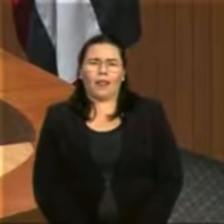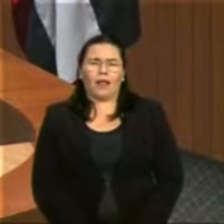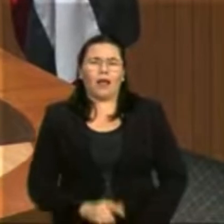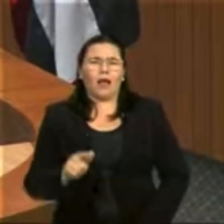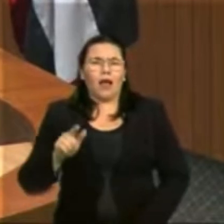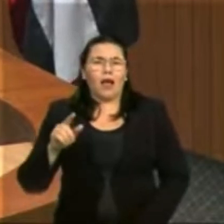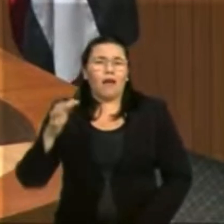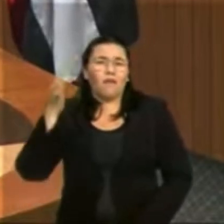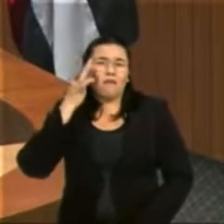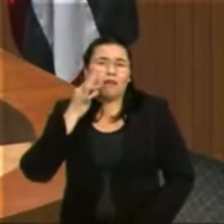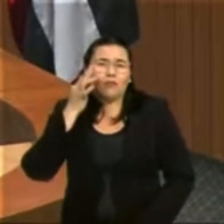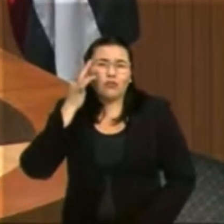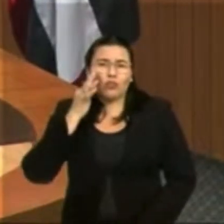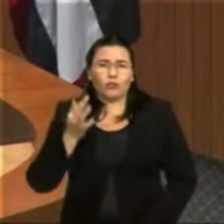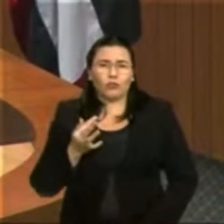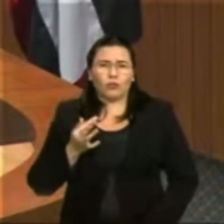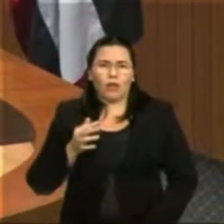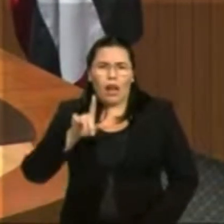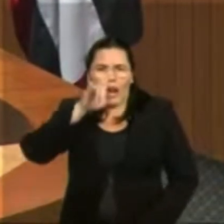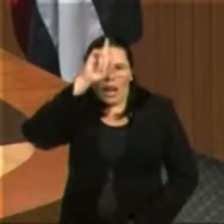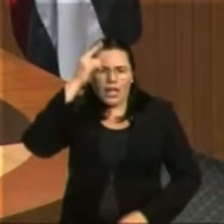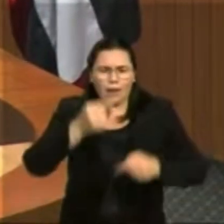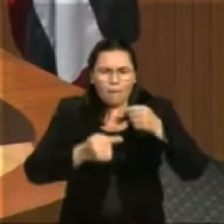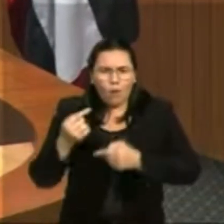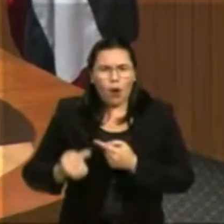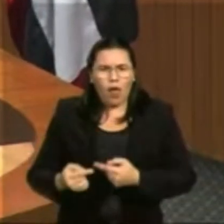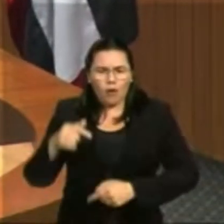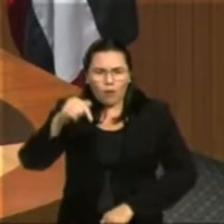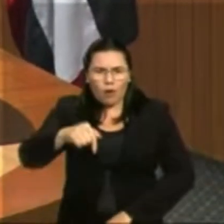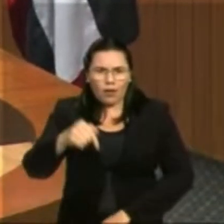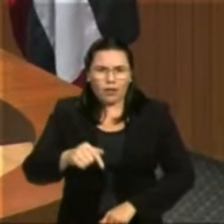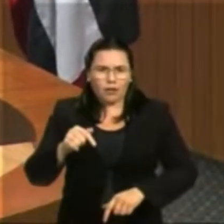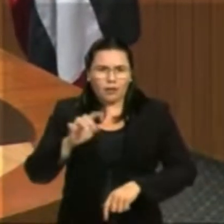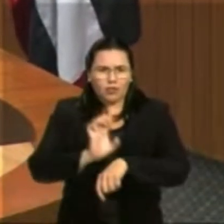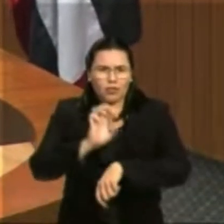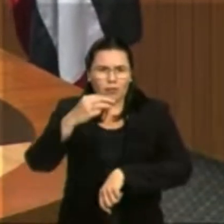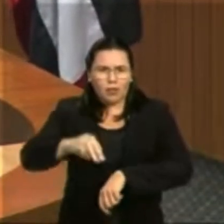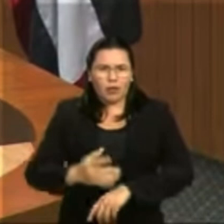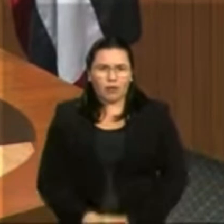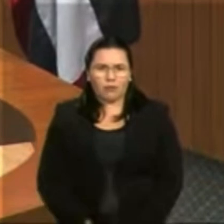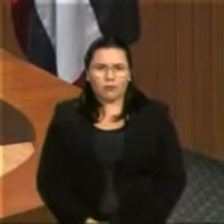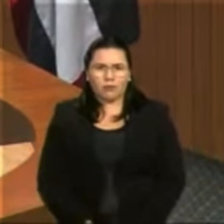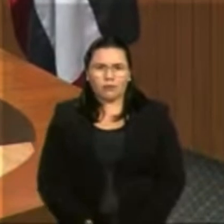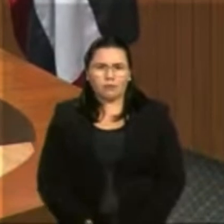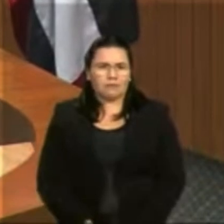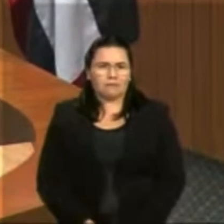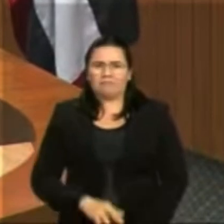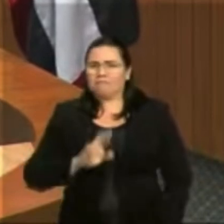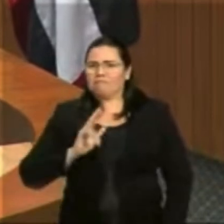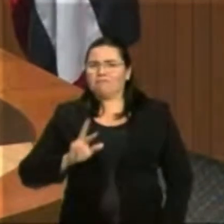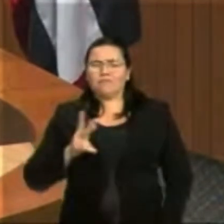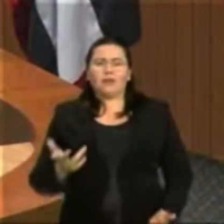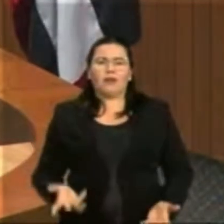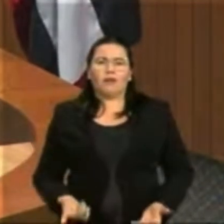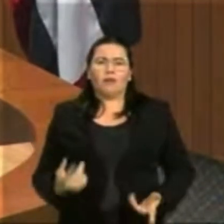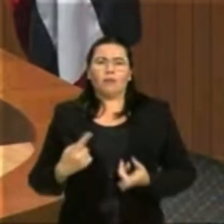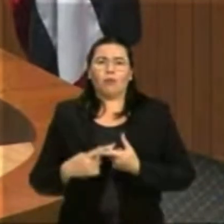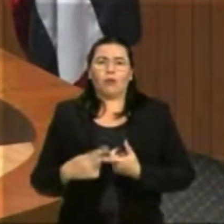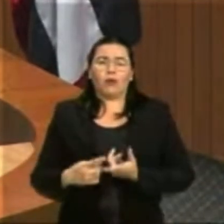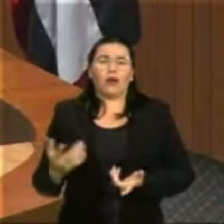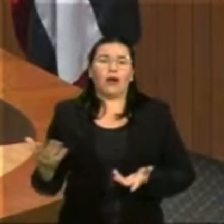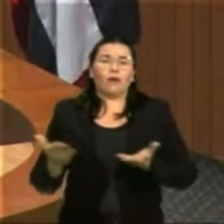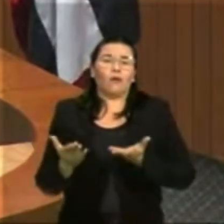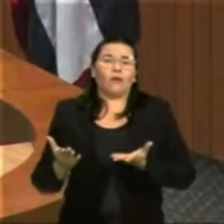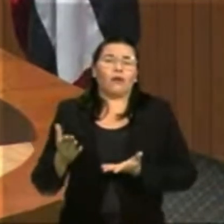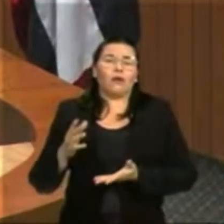fizeram piadinhas em relação à minha luta com Alessandro Martins, que foi o evento esportivo que mais movimentou